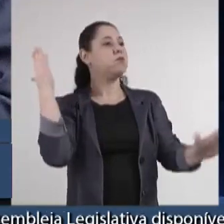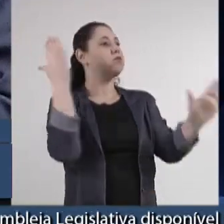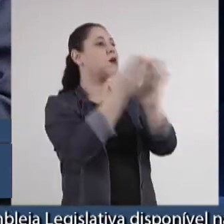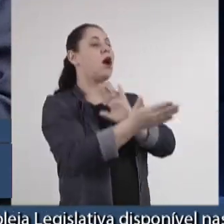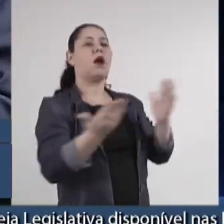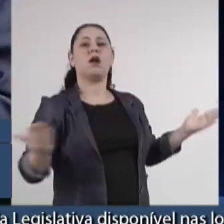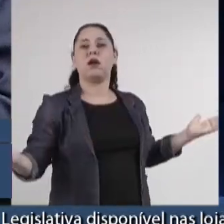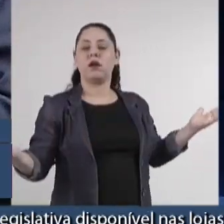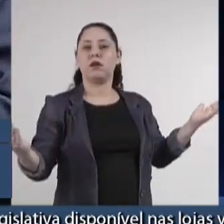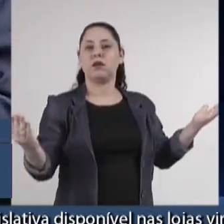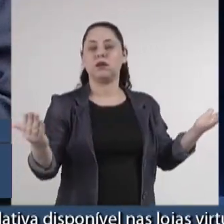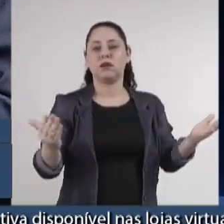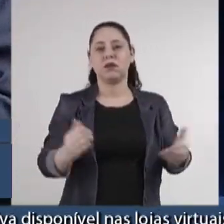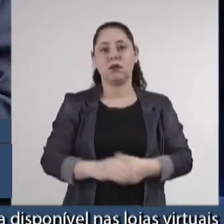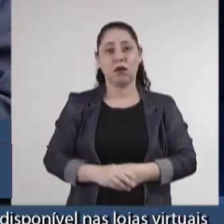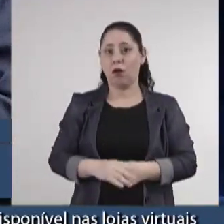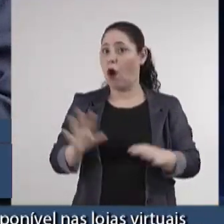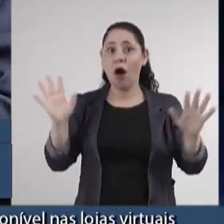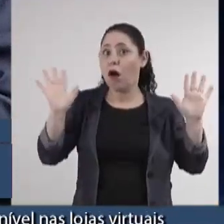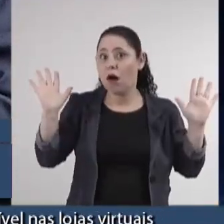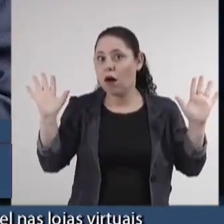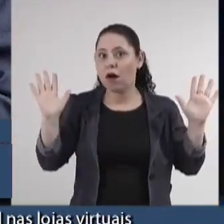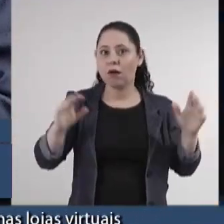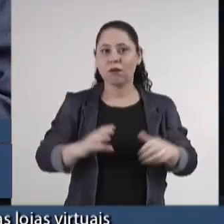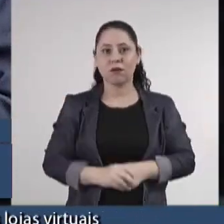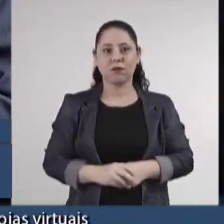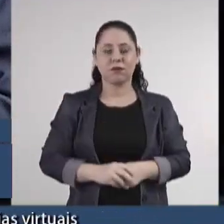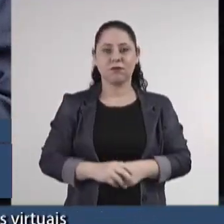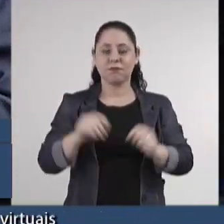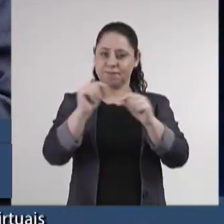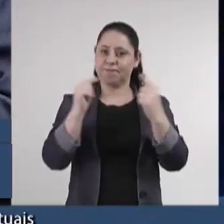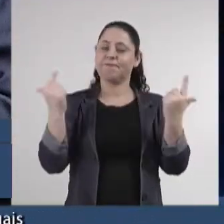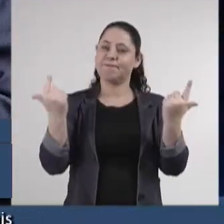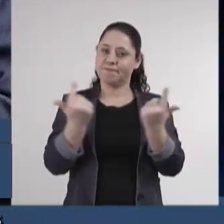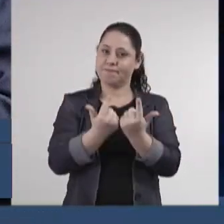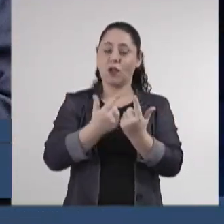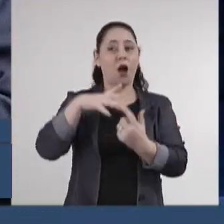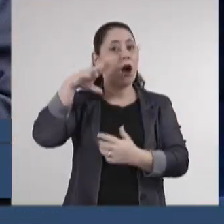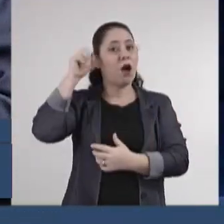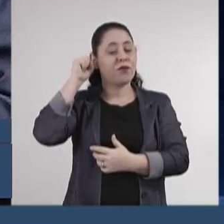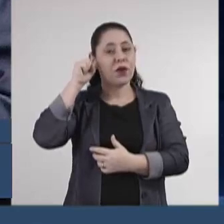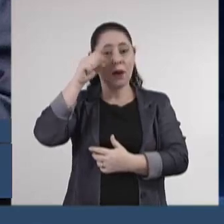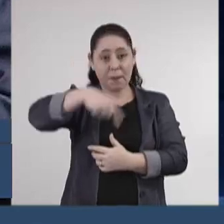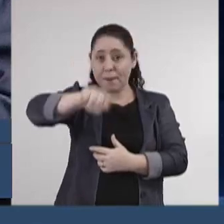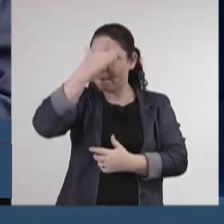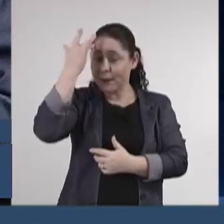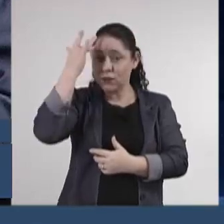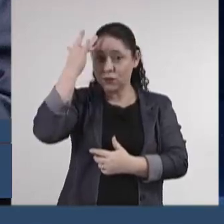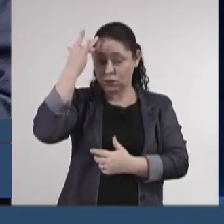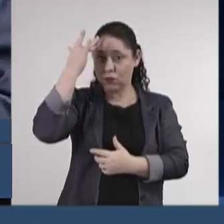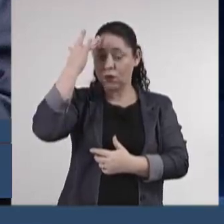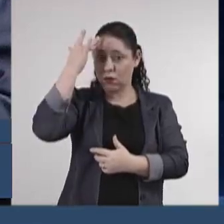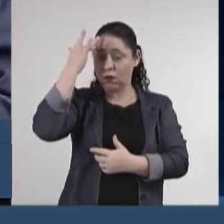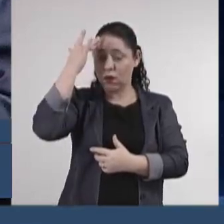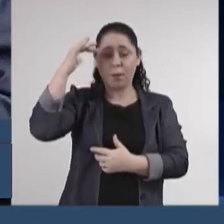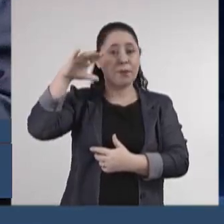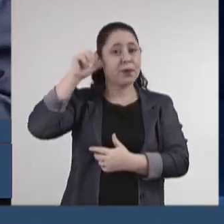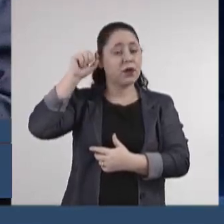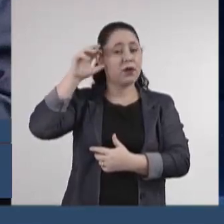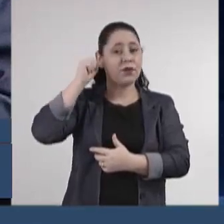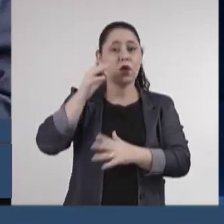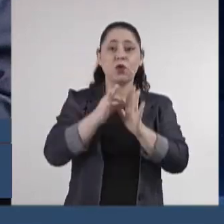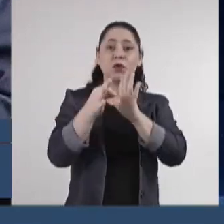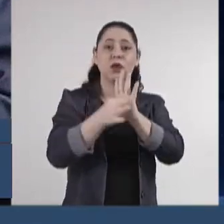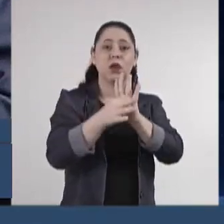embora. Hello? Veio na Assembleia para ouvir o usuário, veio na Assembleia